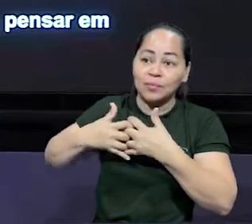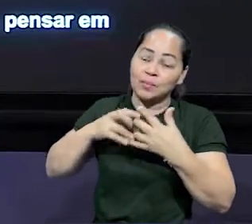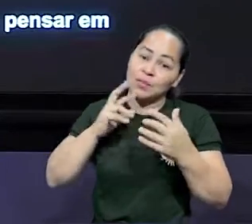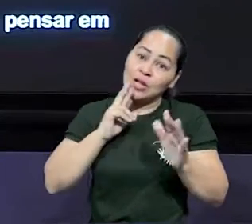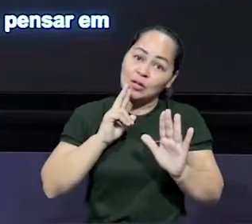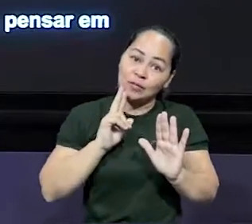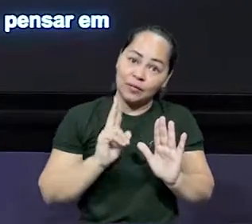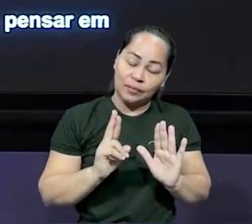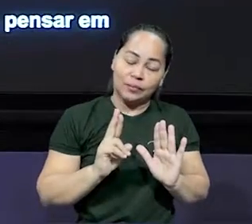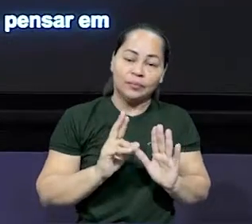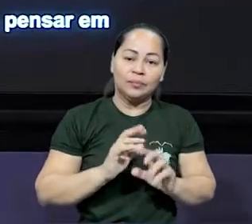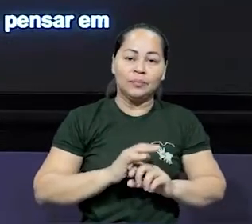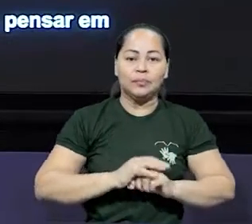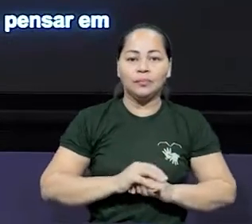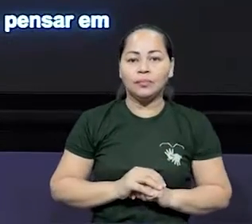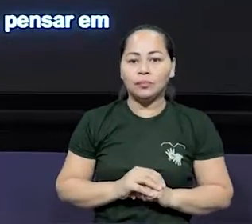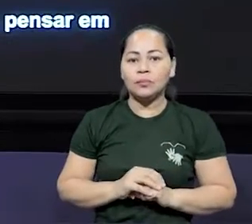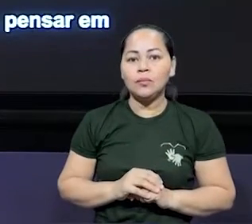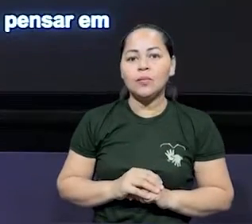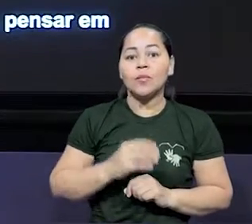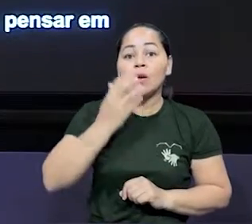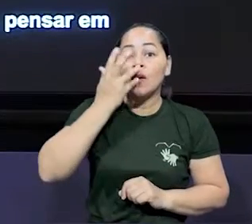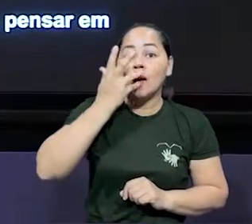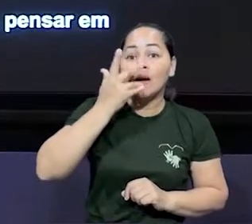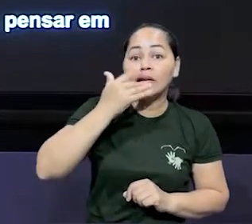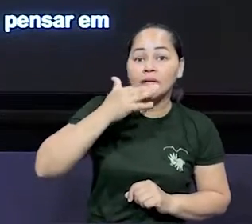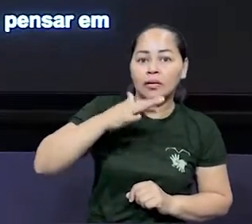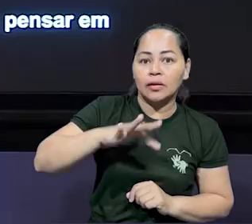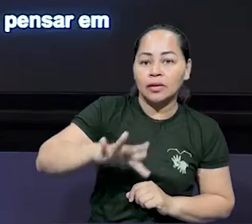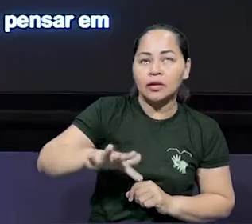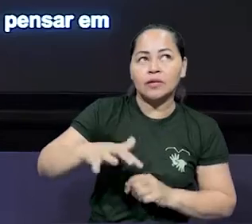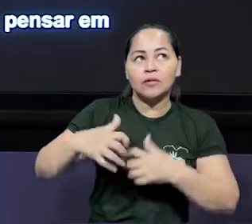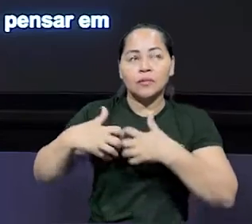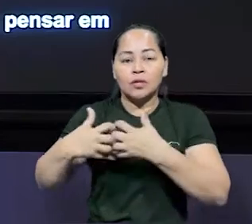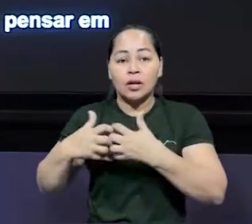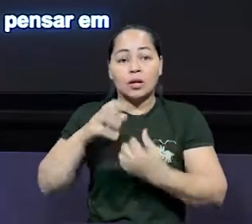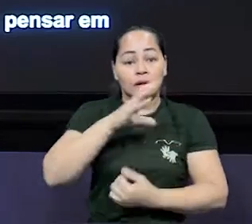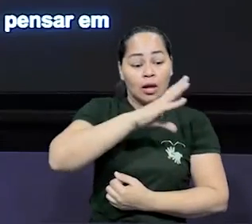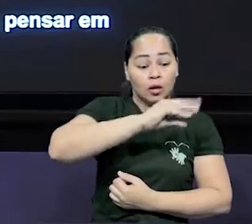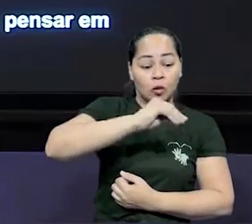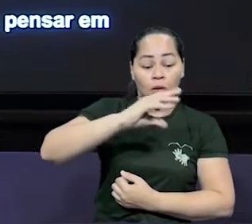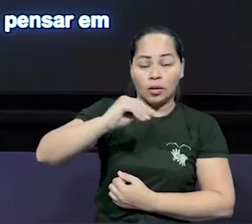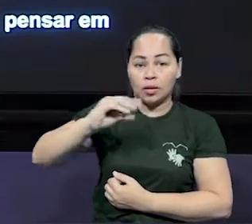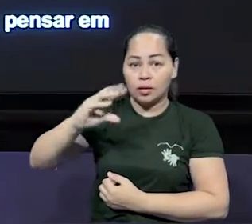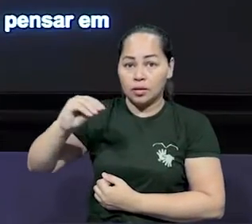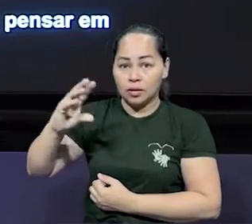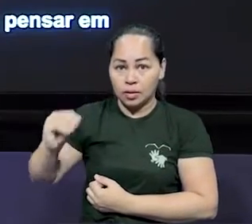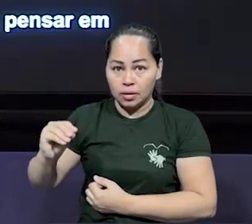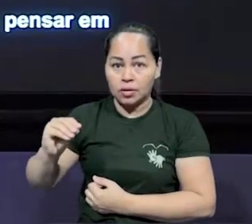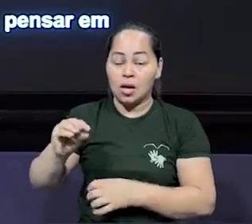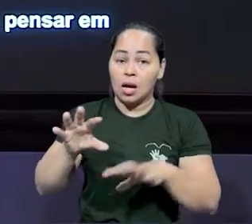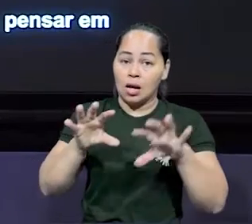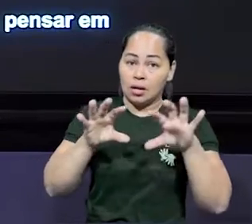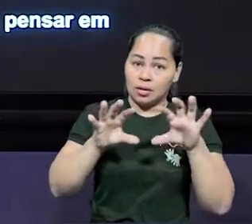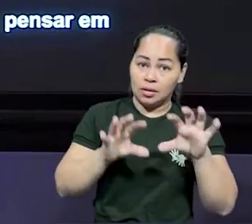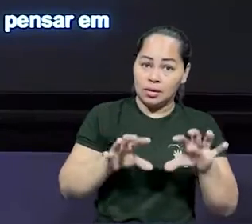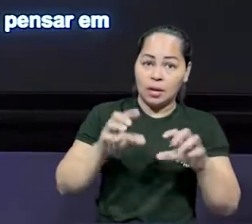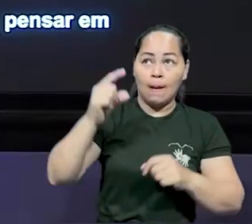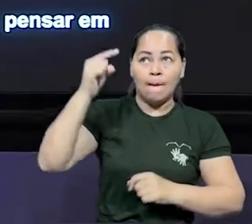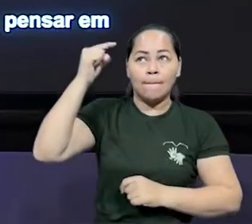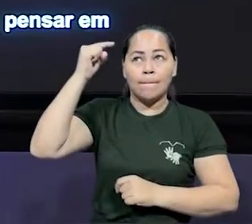conclusões. Aqui, as crianças já entrando na adolescência começam a poder pensar